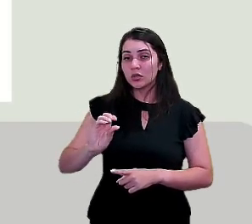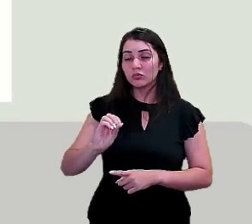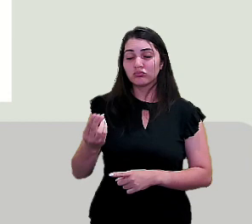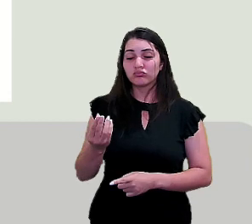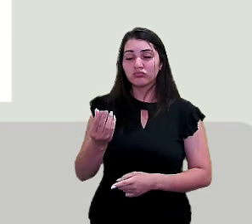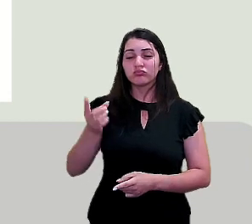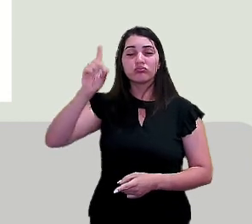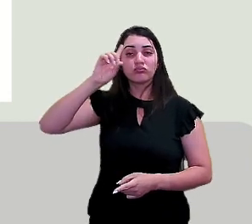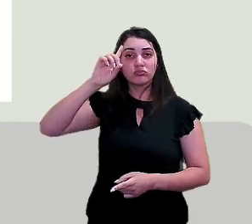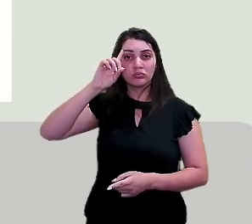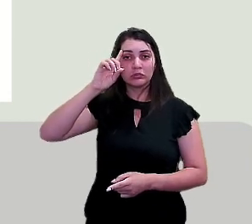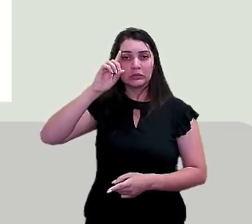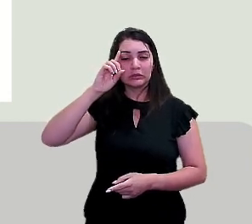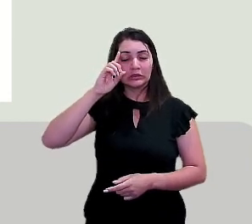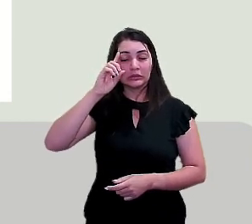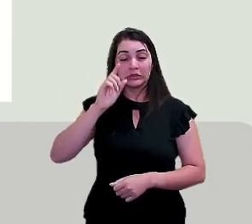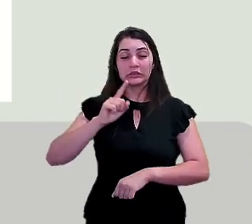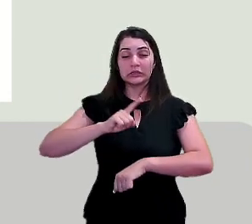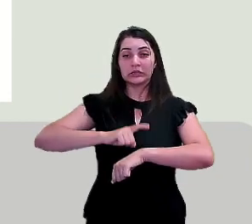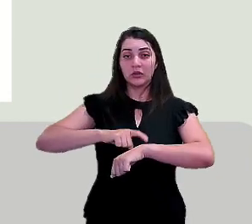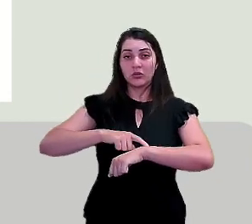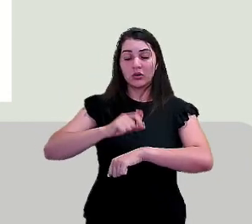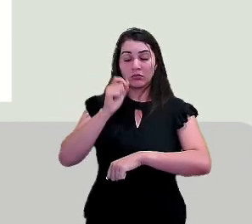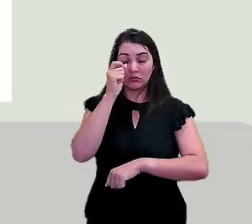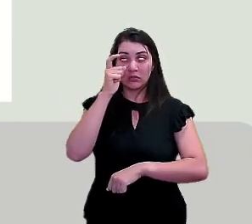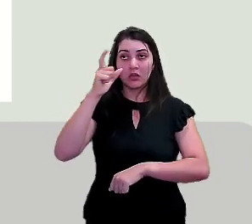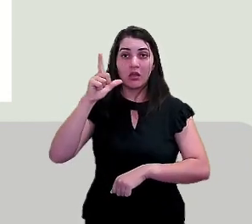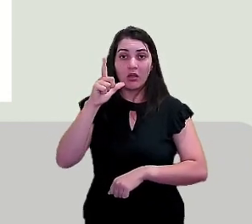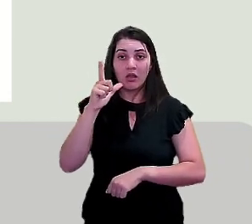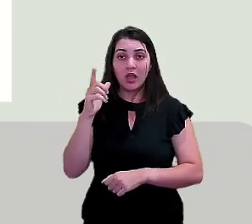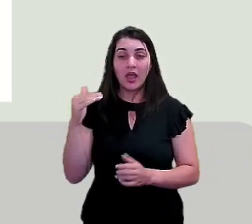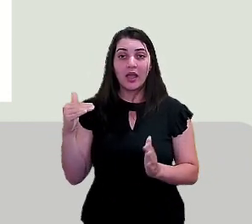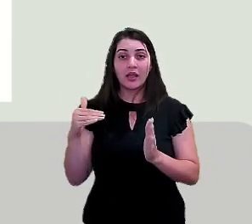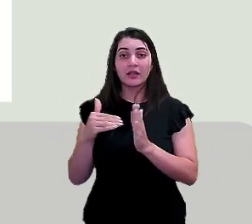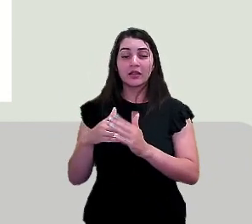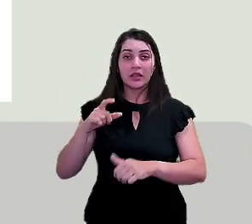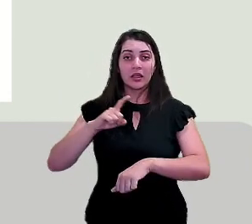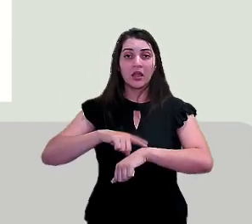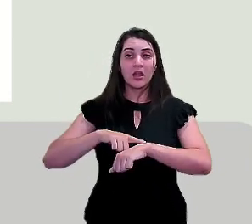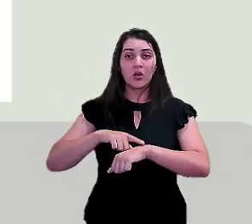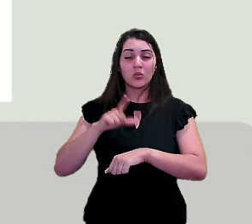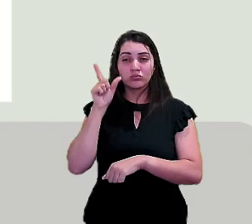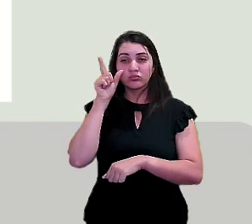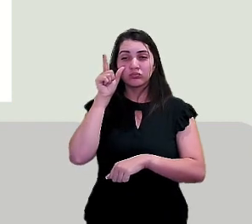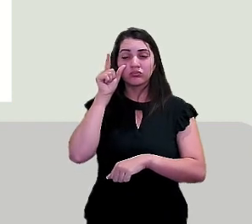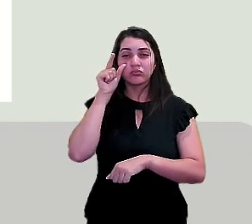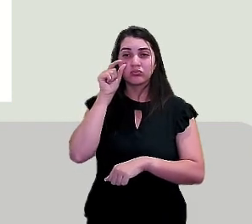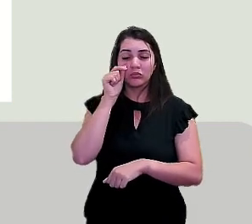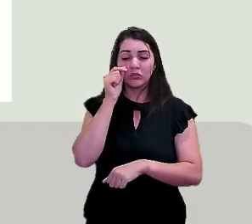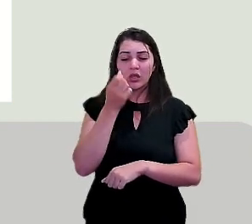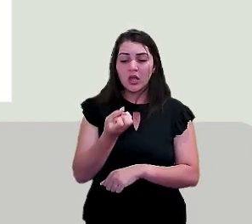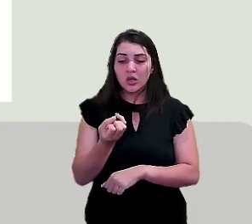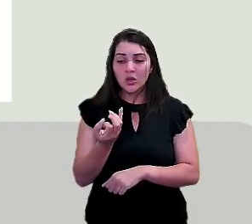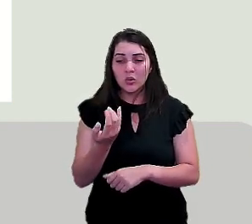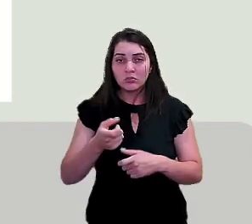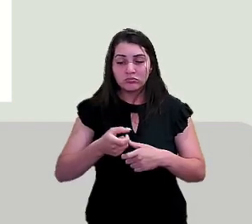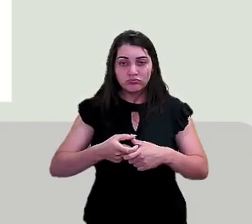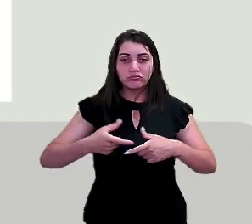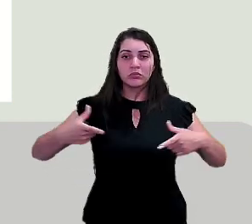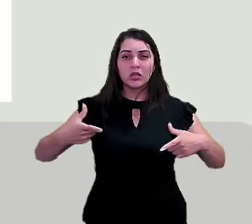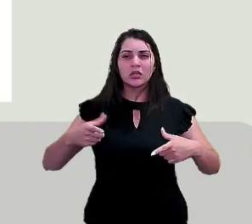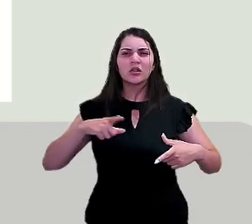dias? Desde a hora que acordamos até a hora de dormir. É uma quantidade enorme. De onde vem todos esses